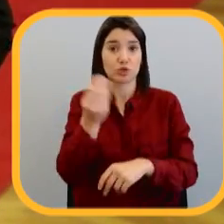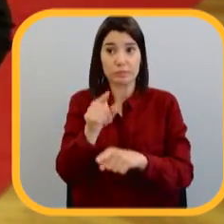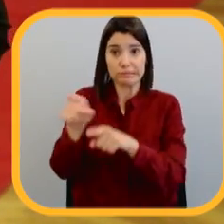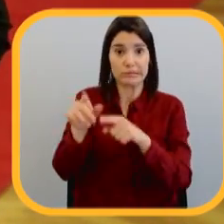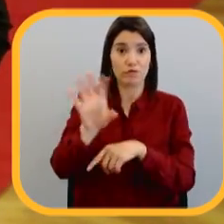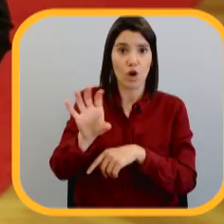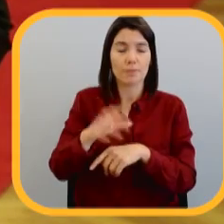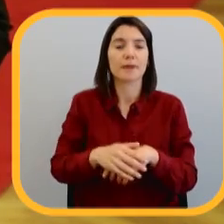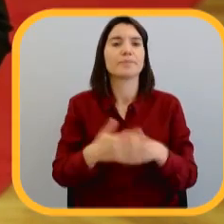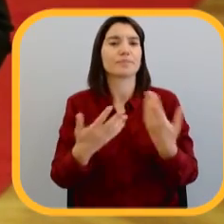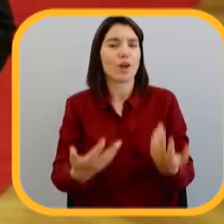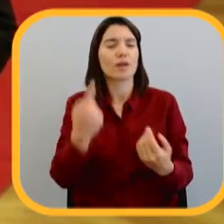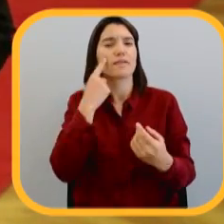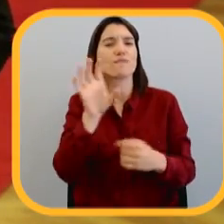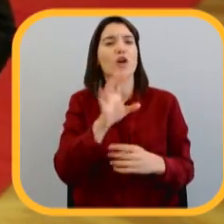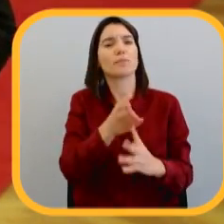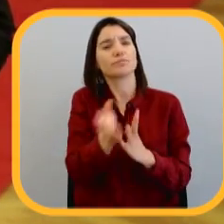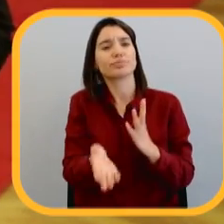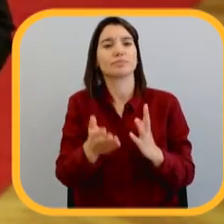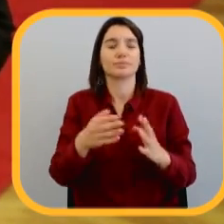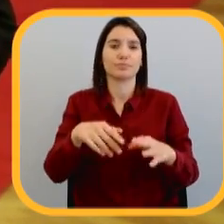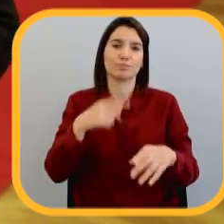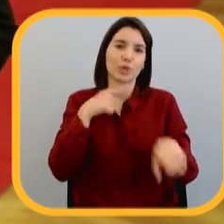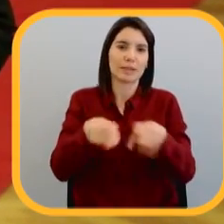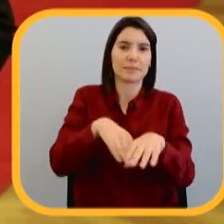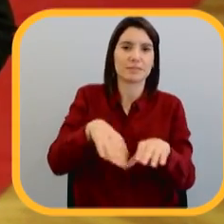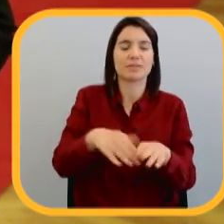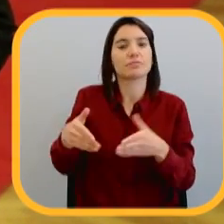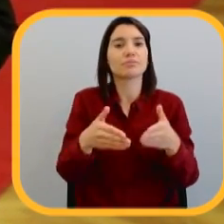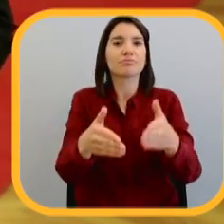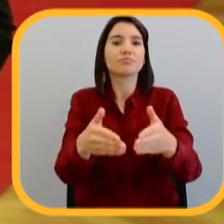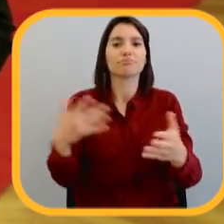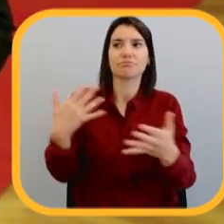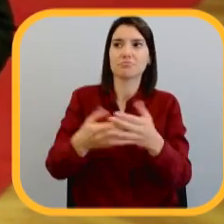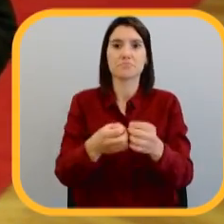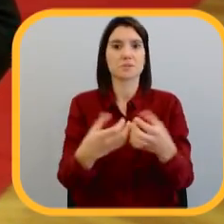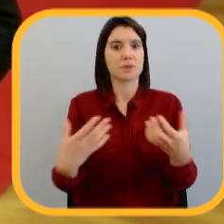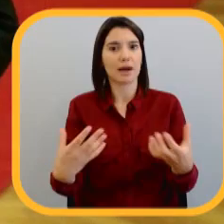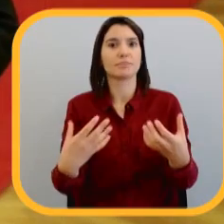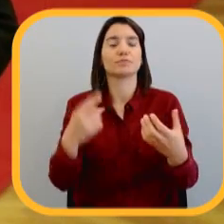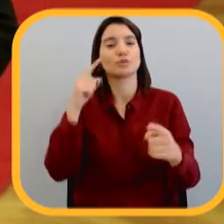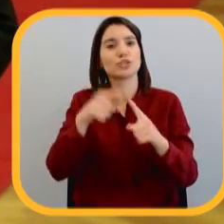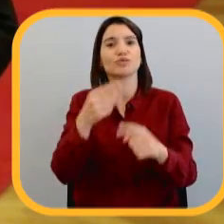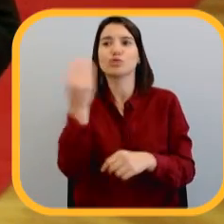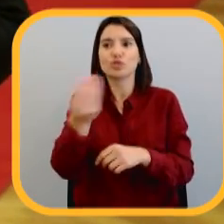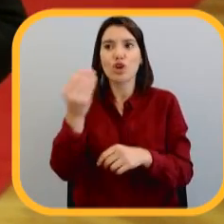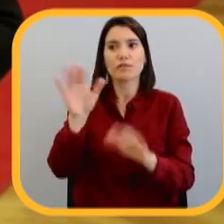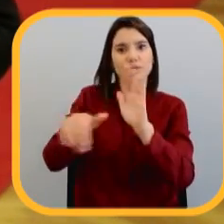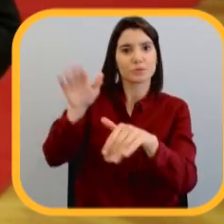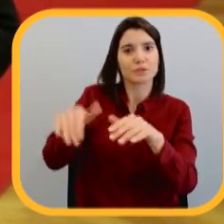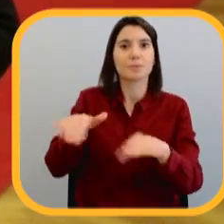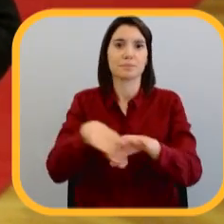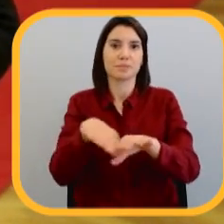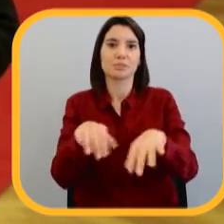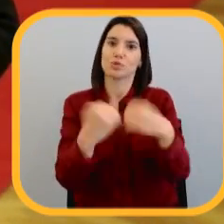emergido entre os jovens? Neste Repórter E2 exploramos as várias modalidades de participação política e as estratégias que têm sido adotadas na